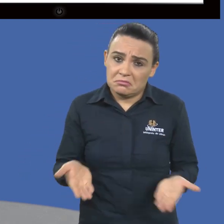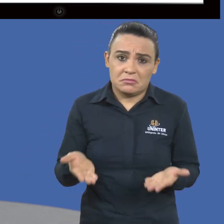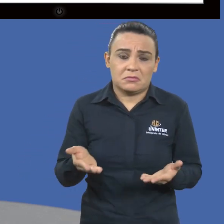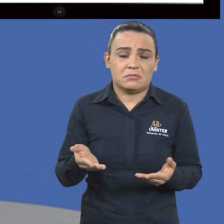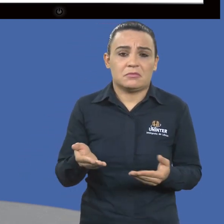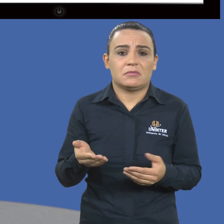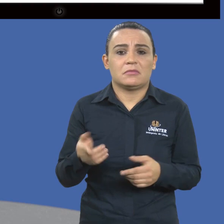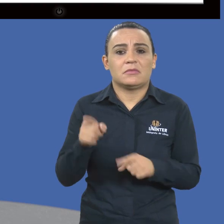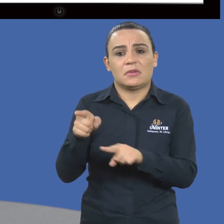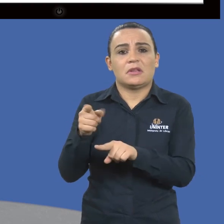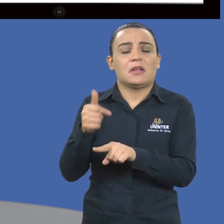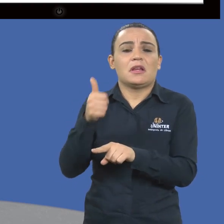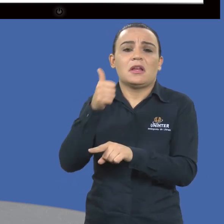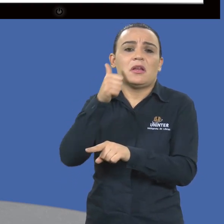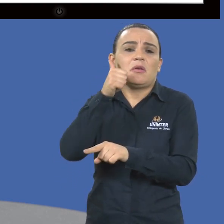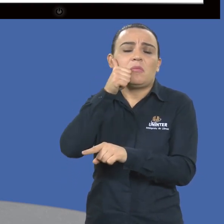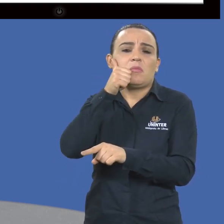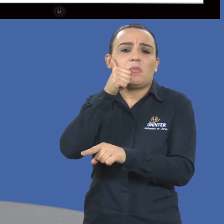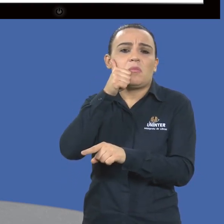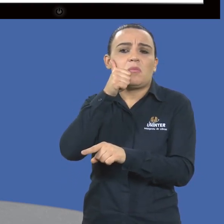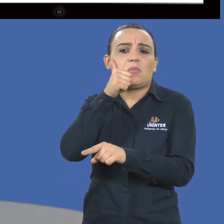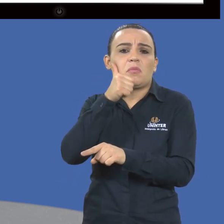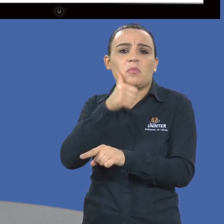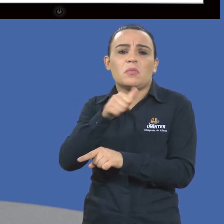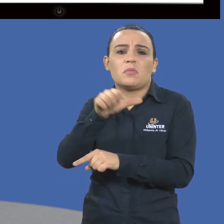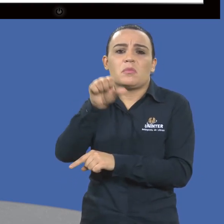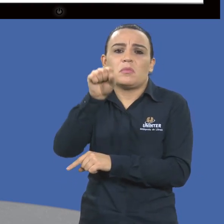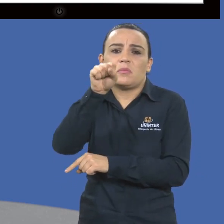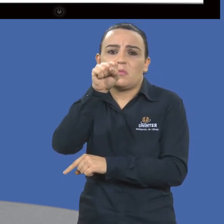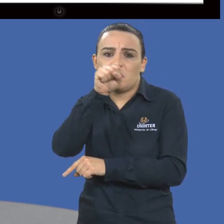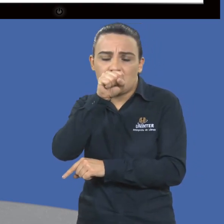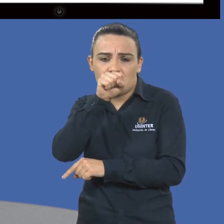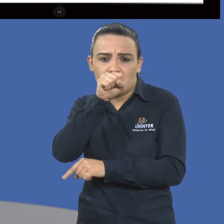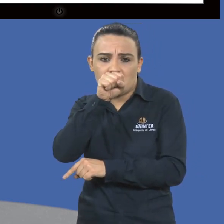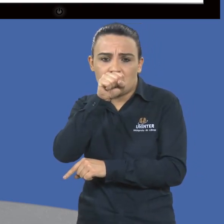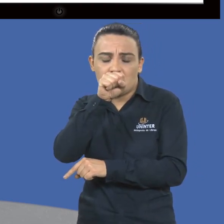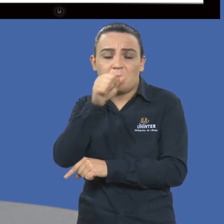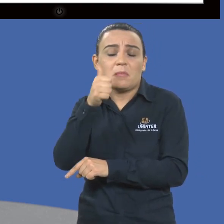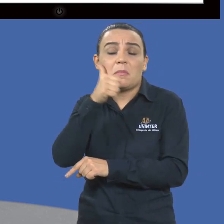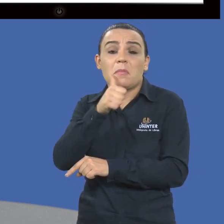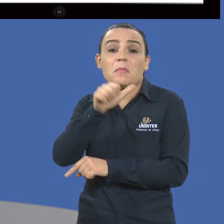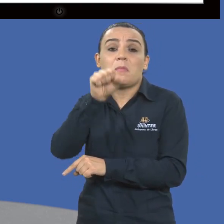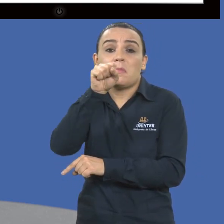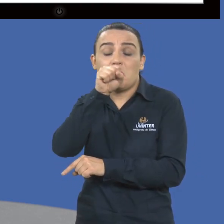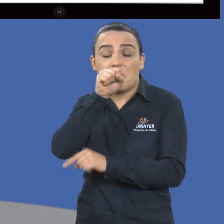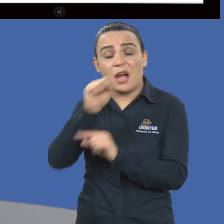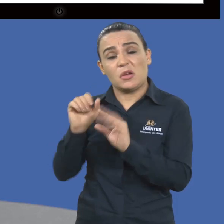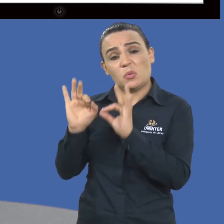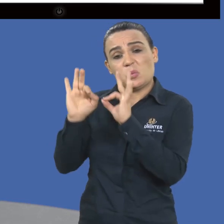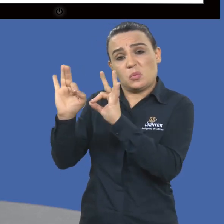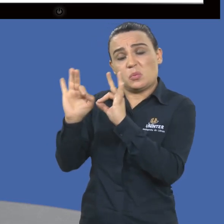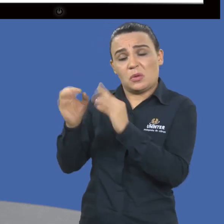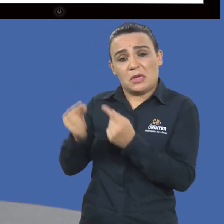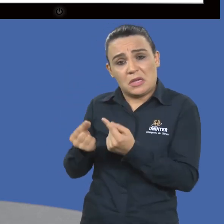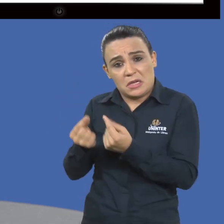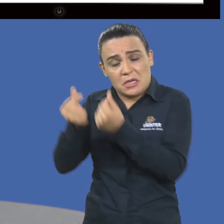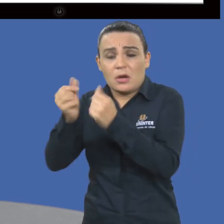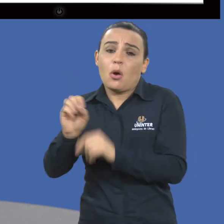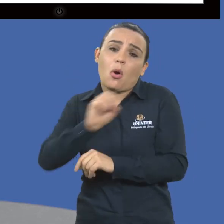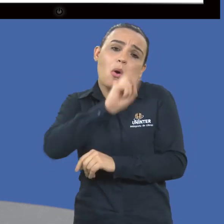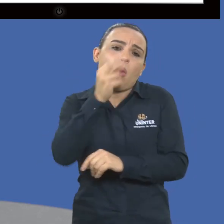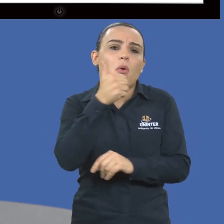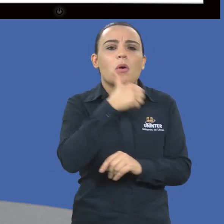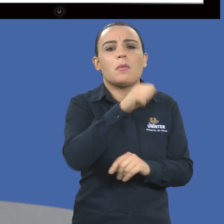Seja aquela senhora bem diferenciada, seja aquela senhora que corta lenha no meio do mato e que